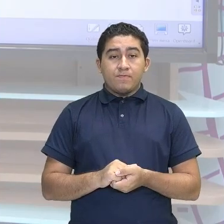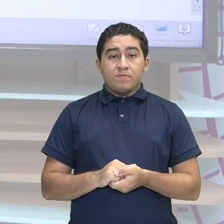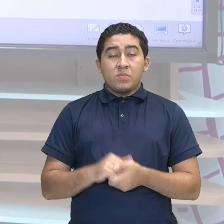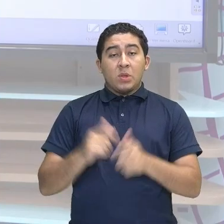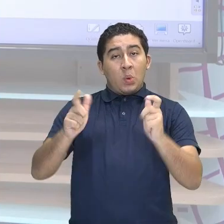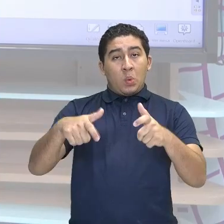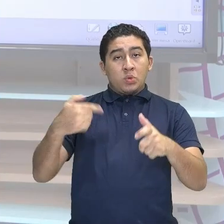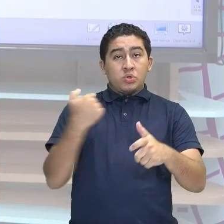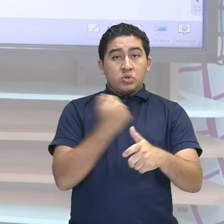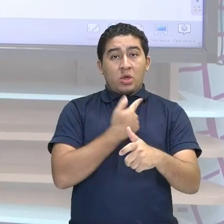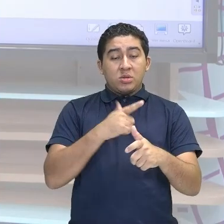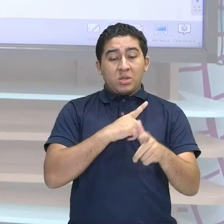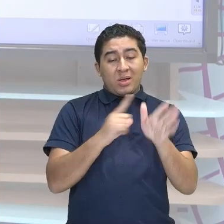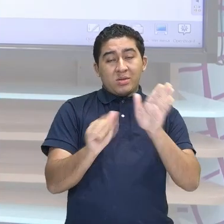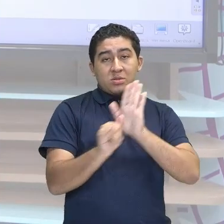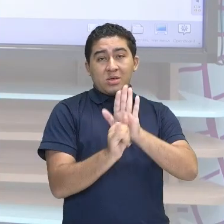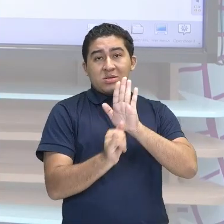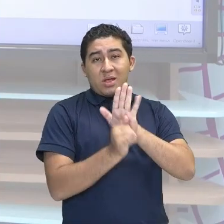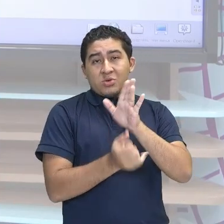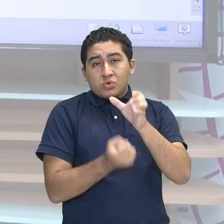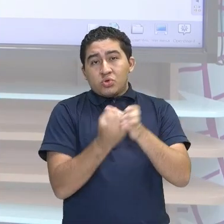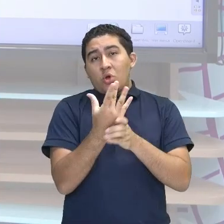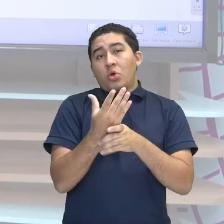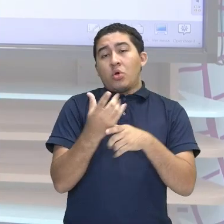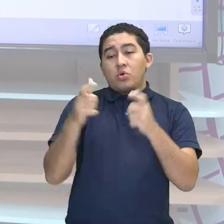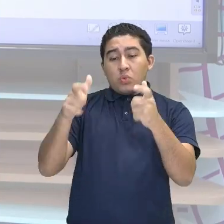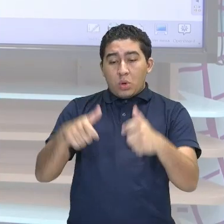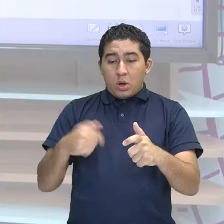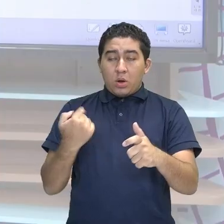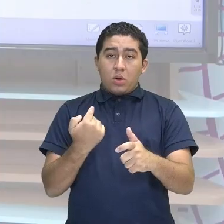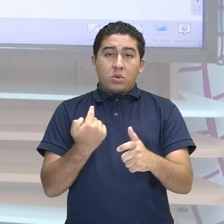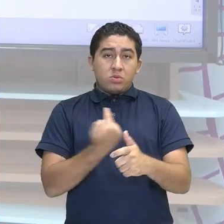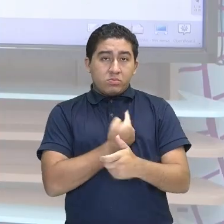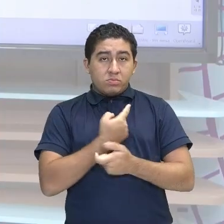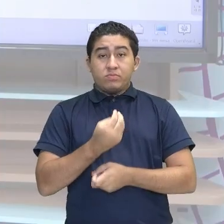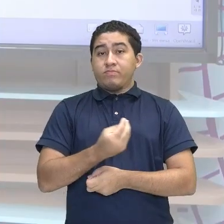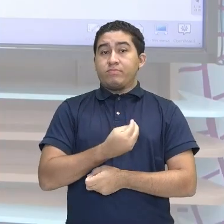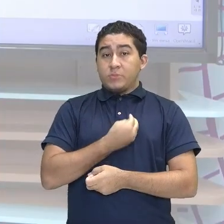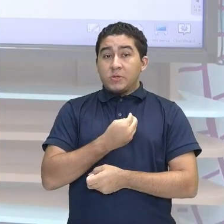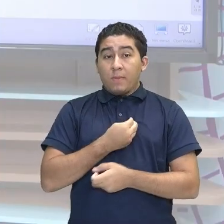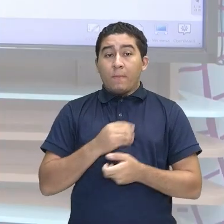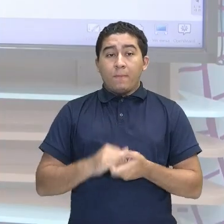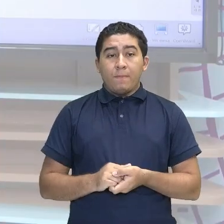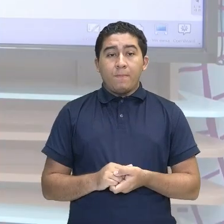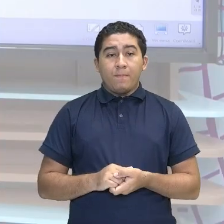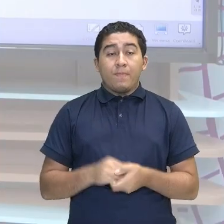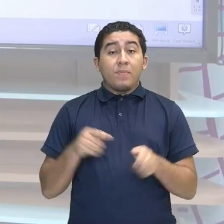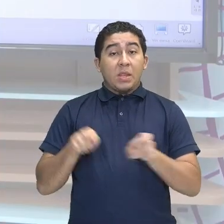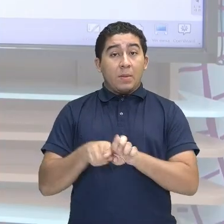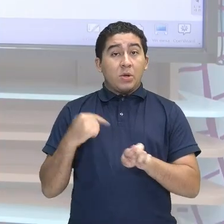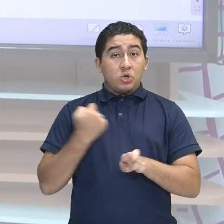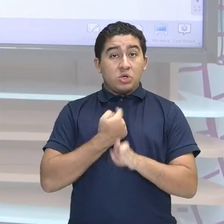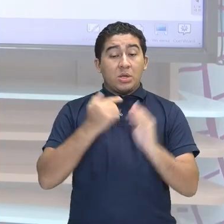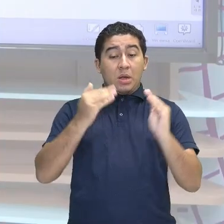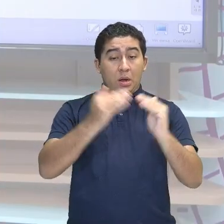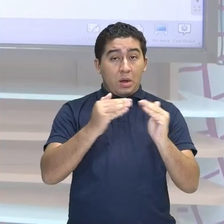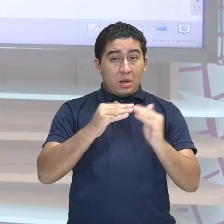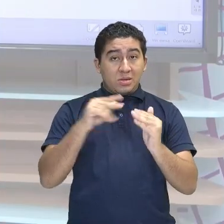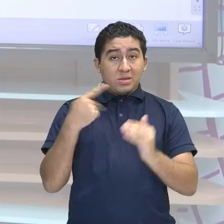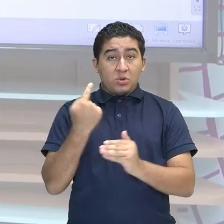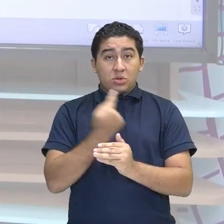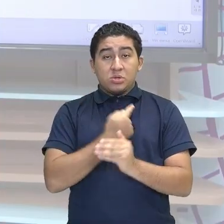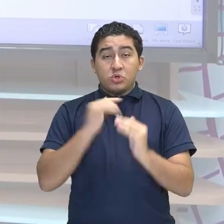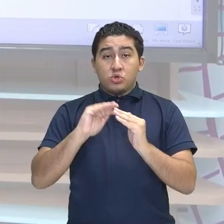as nossas identidades, o lugar ali onde nós moramos, as nossas casas, a nossa